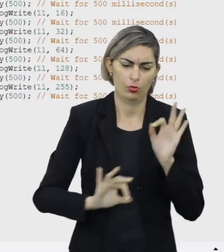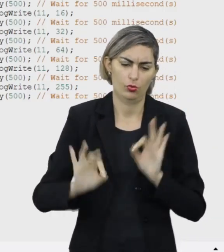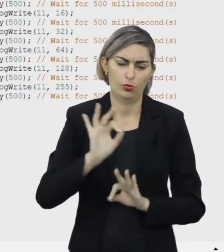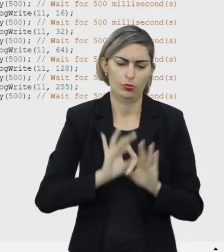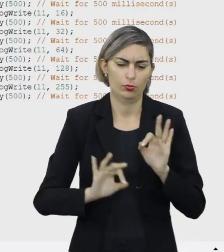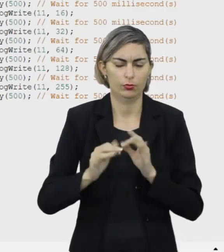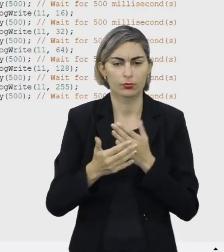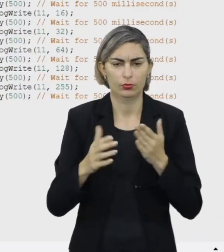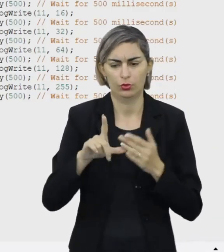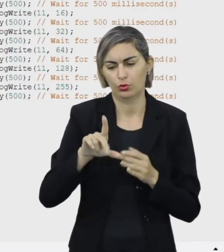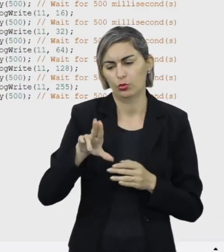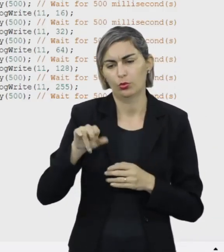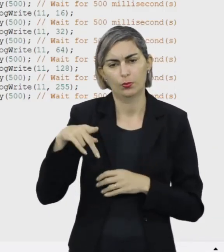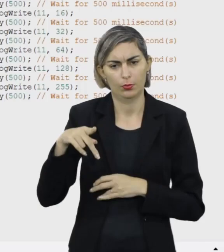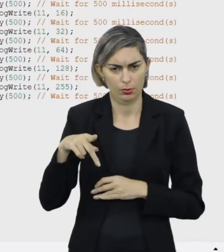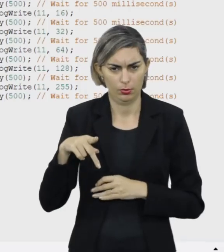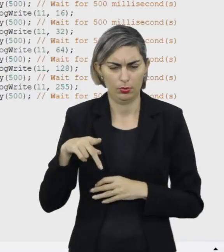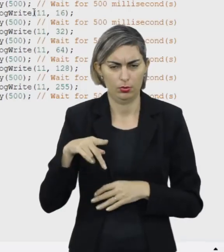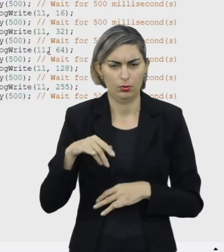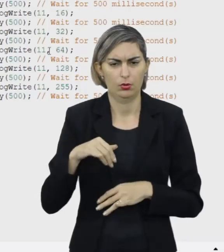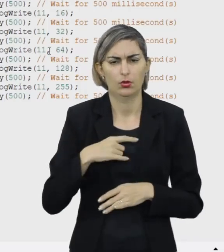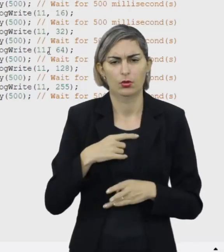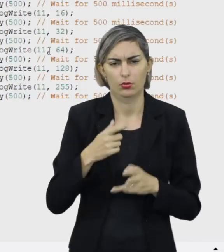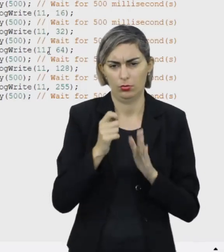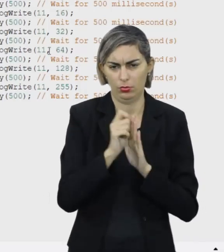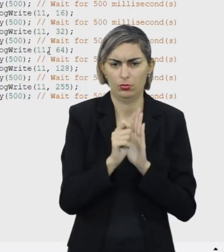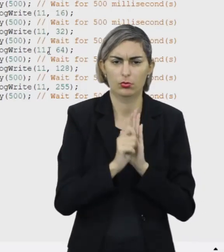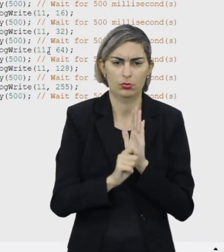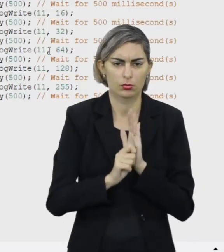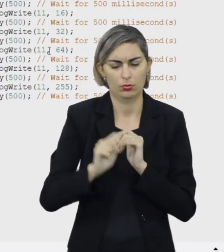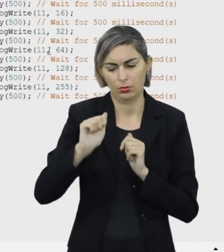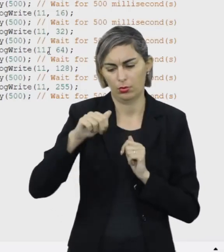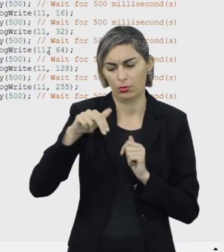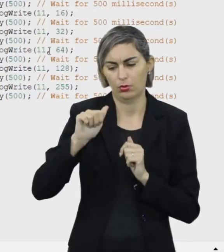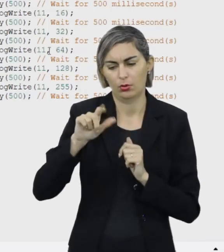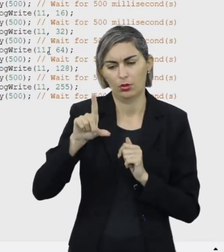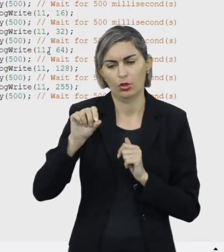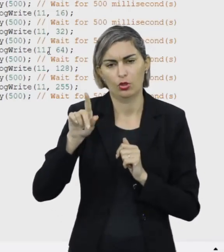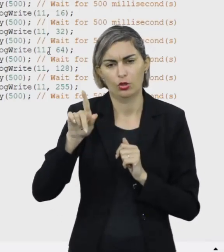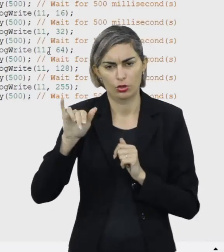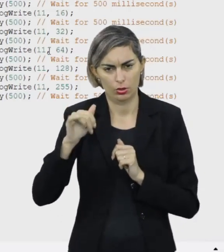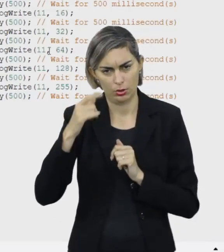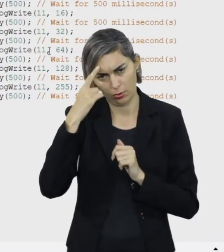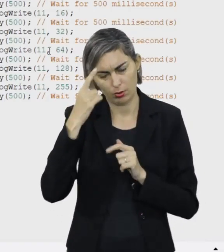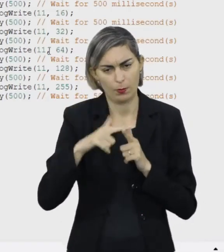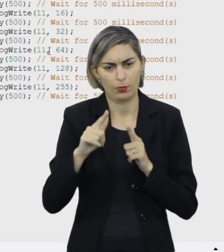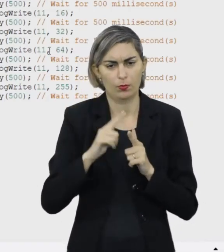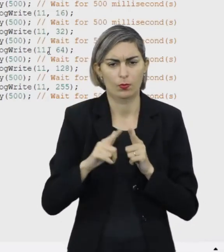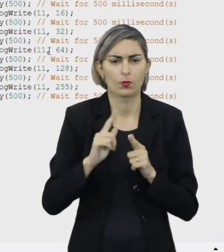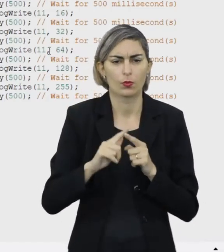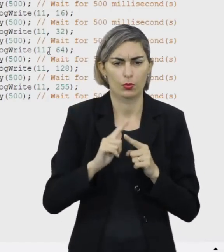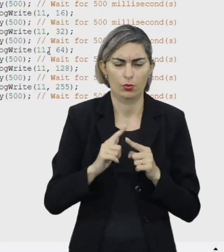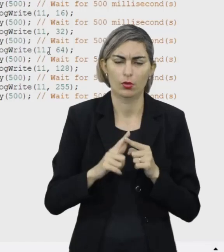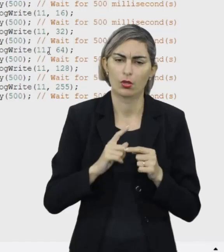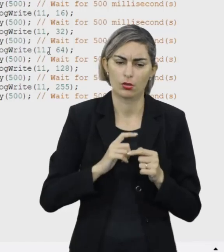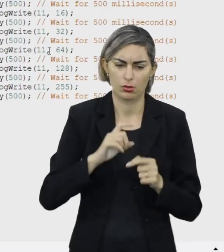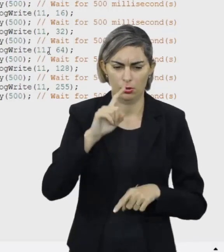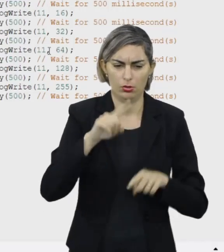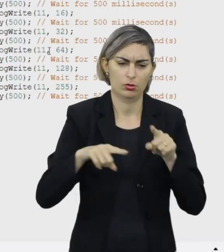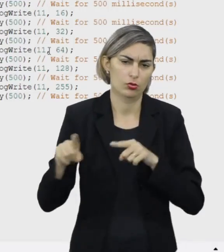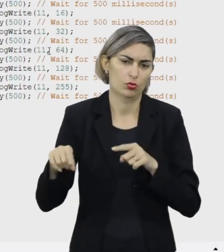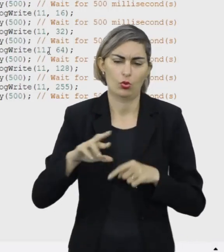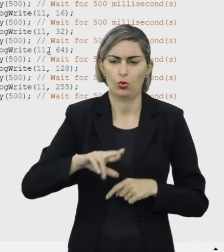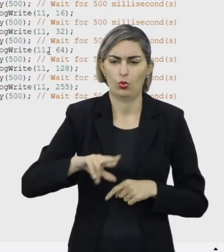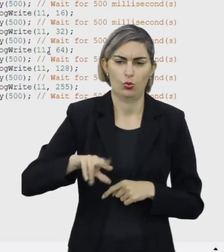isso, já vou para o loop. Vou escrever de forma analógica, por quê? Porque eu estou trabalhando numa escala, não